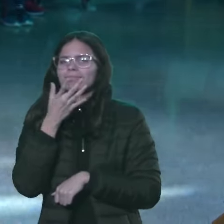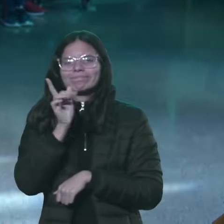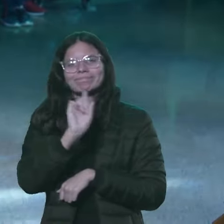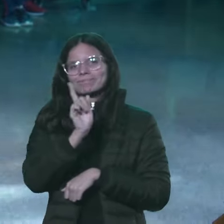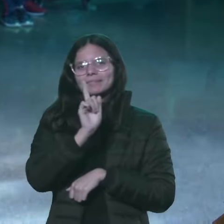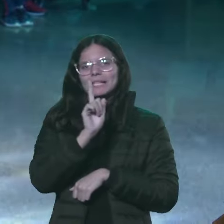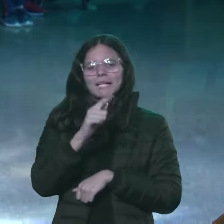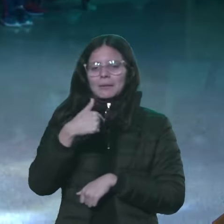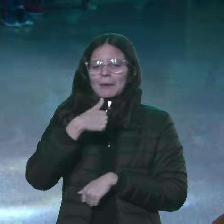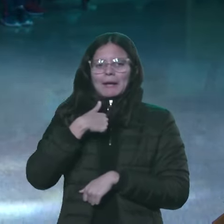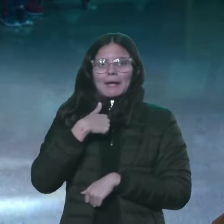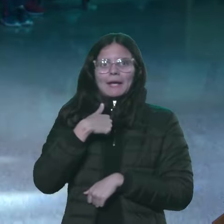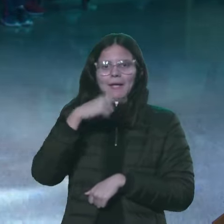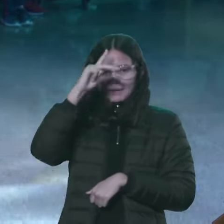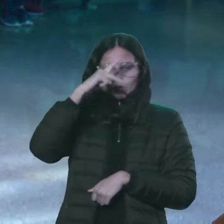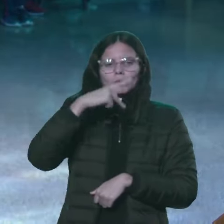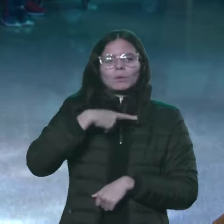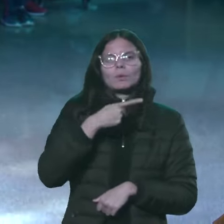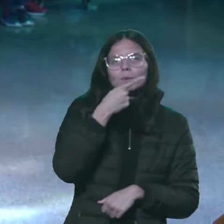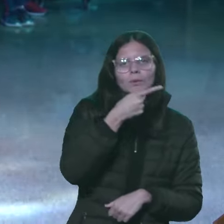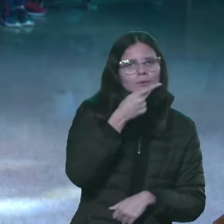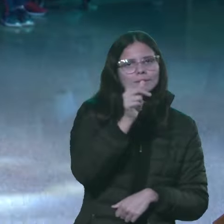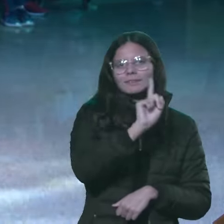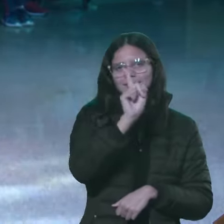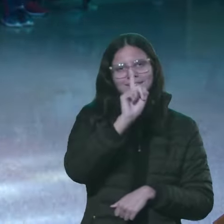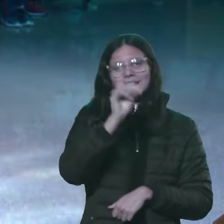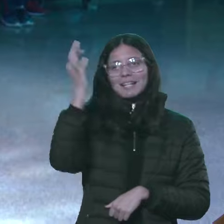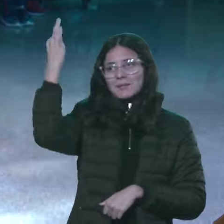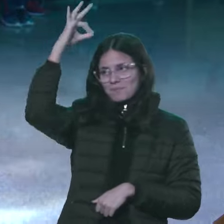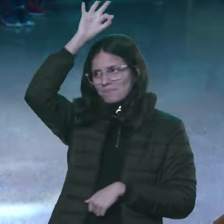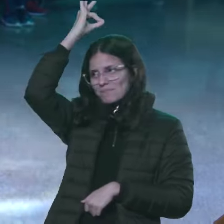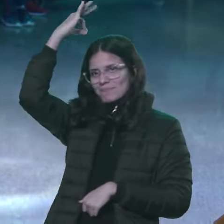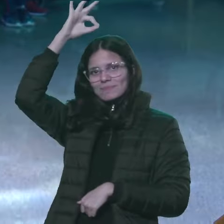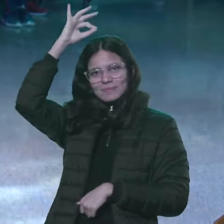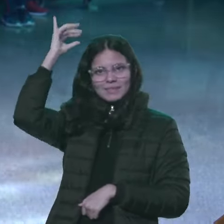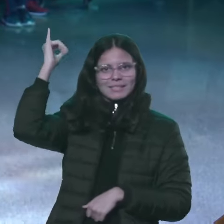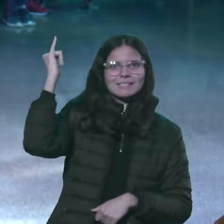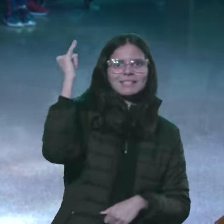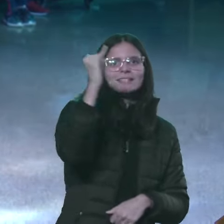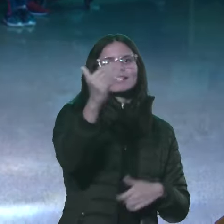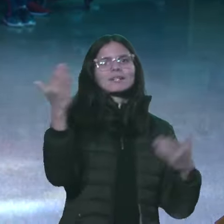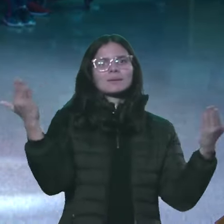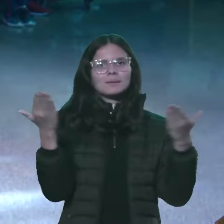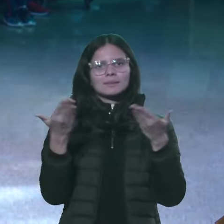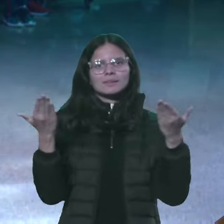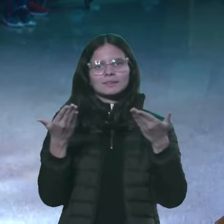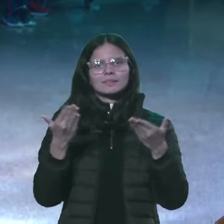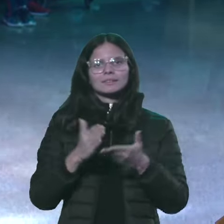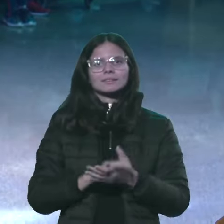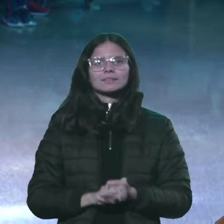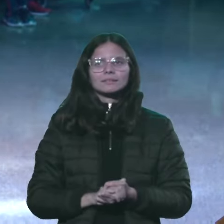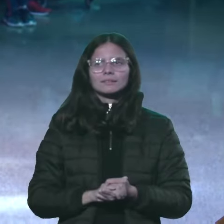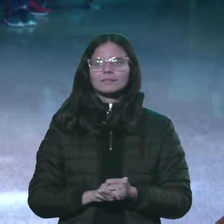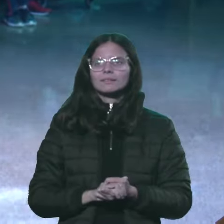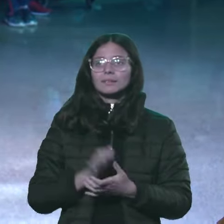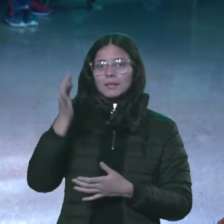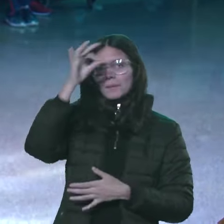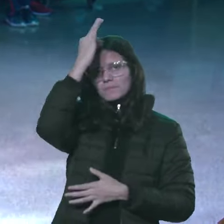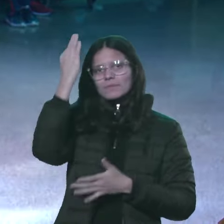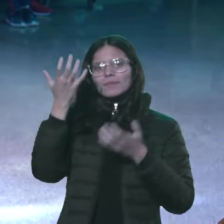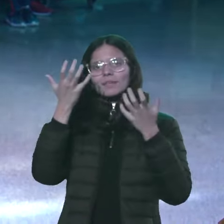Não sou eu que falo. O Espírito Santo falou com você hoje. E Ele quer mudar a sua